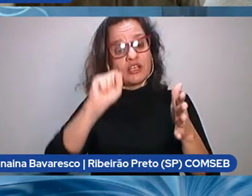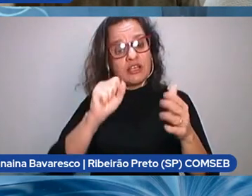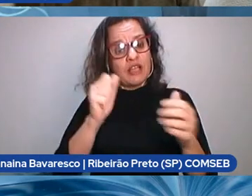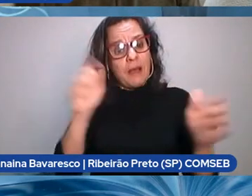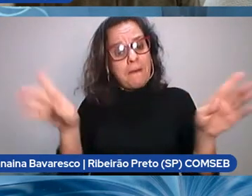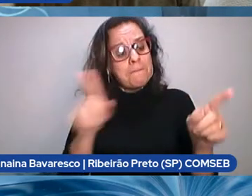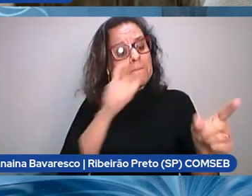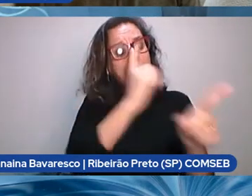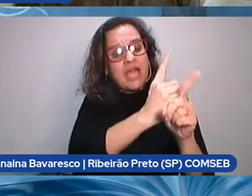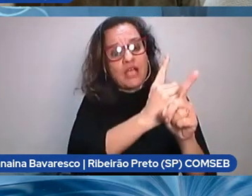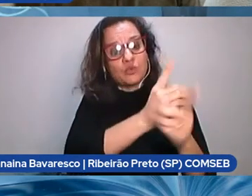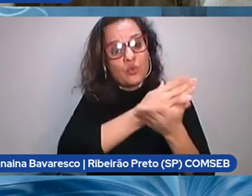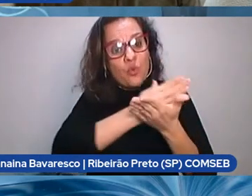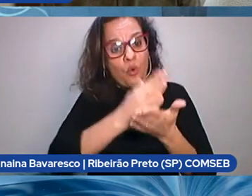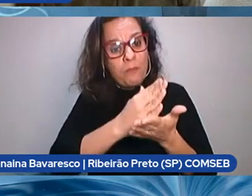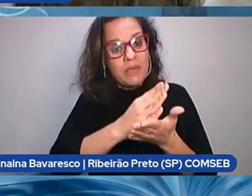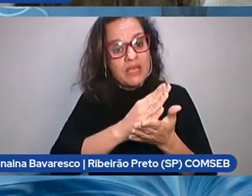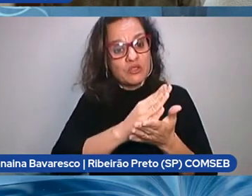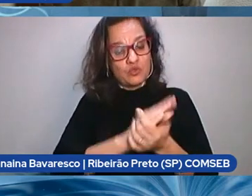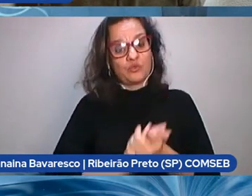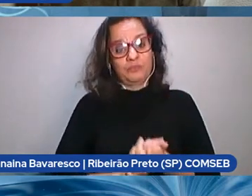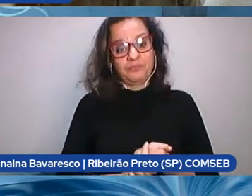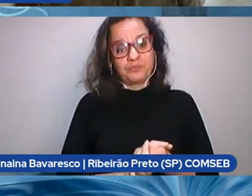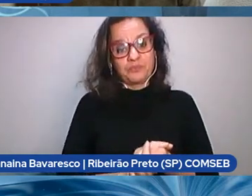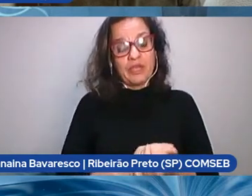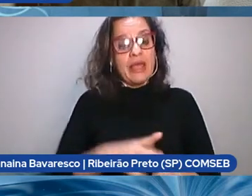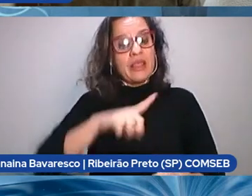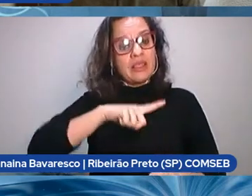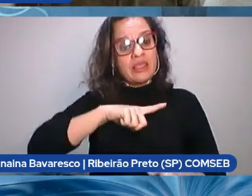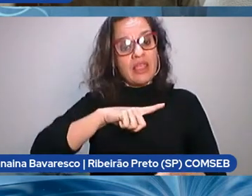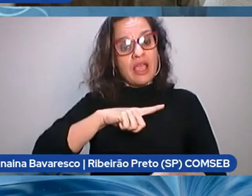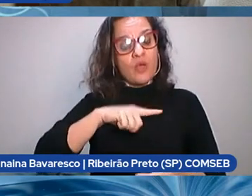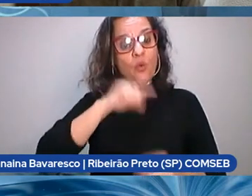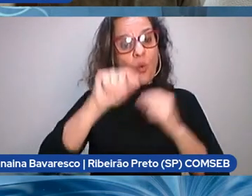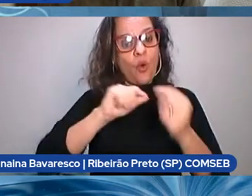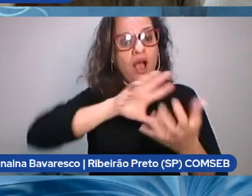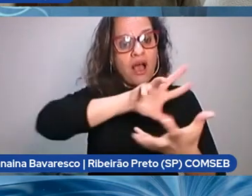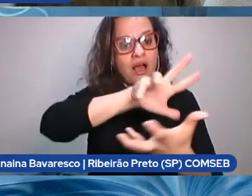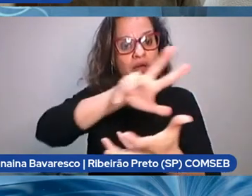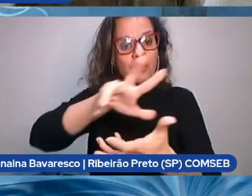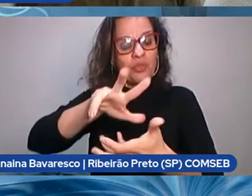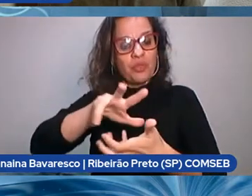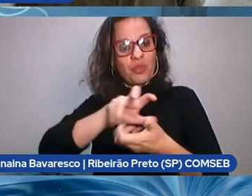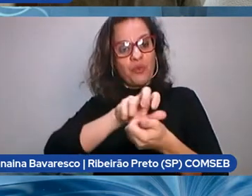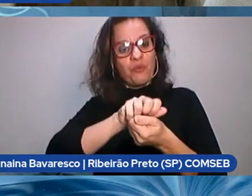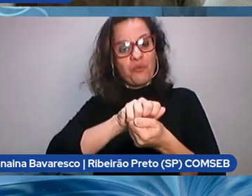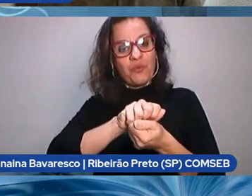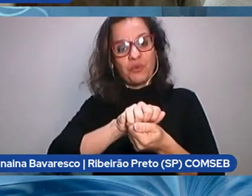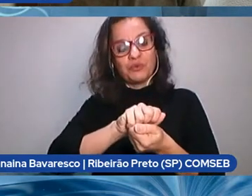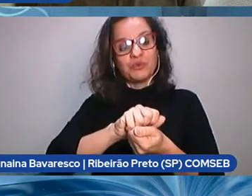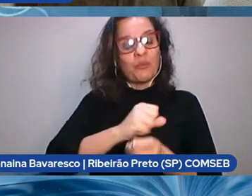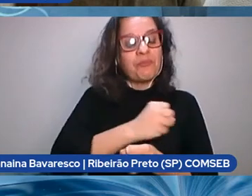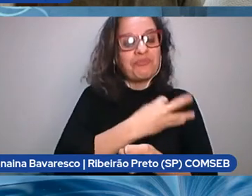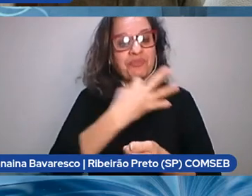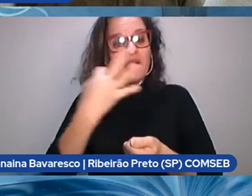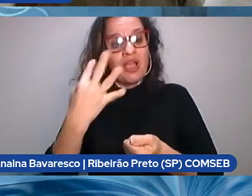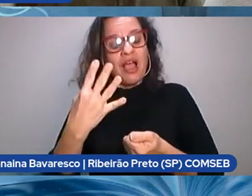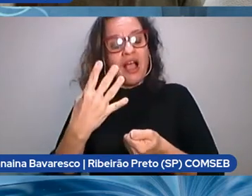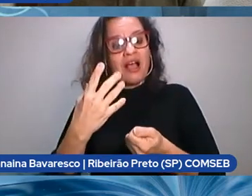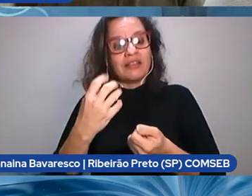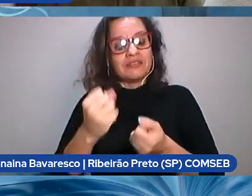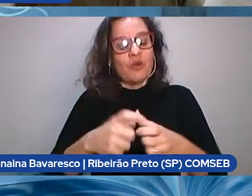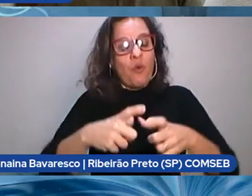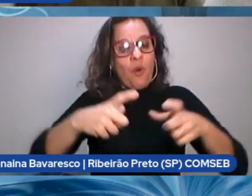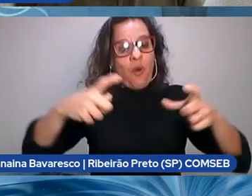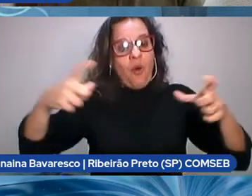em face disso, nós temos no mundo nosso uma quantidade muito grande de espíritos